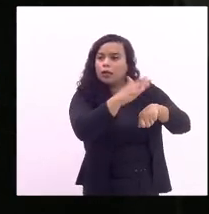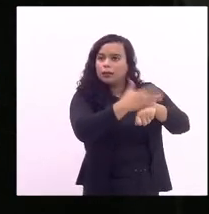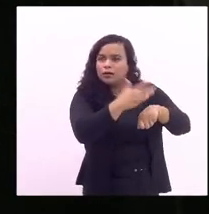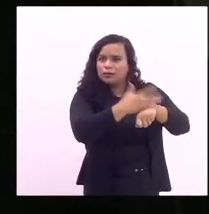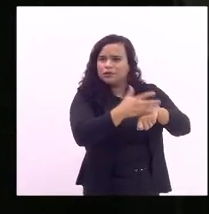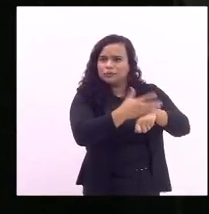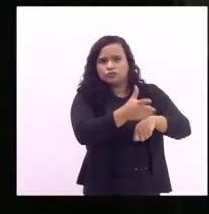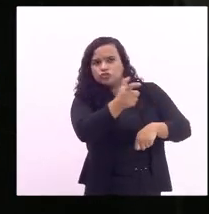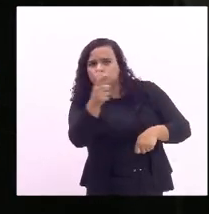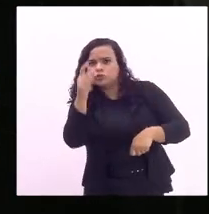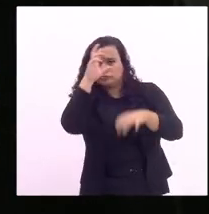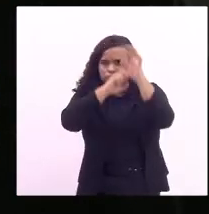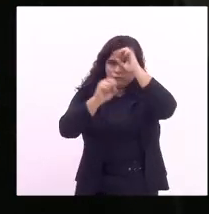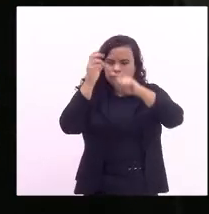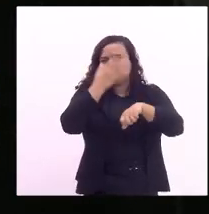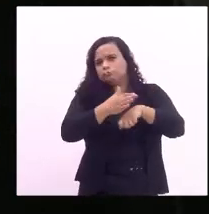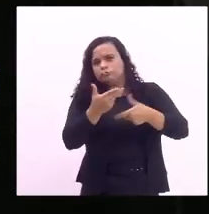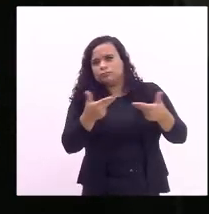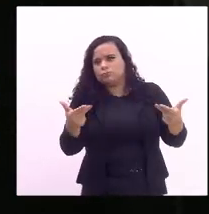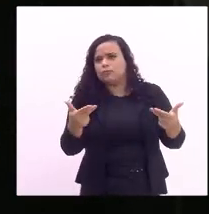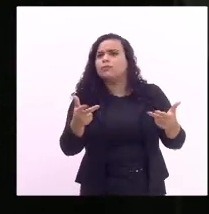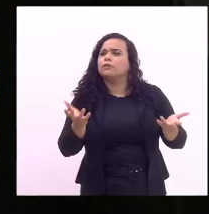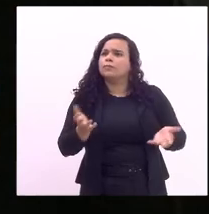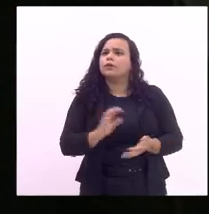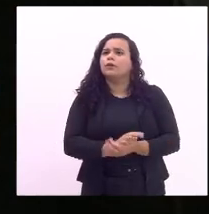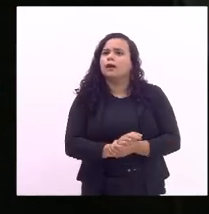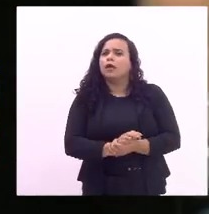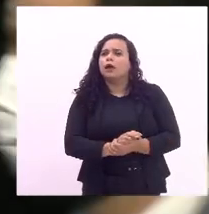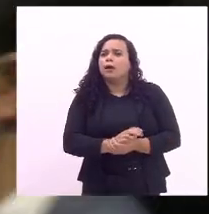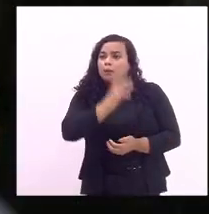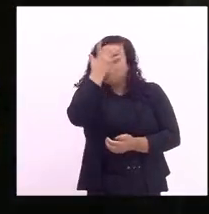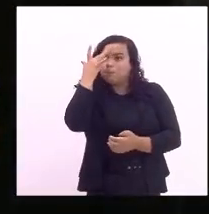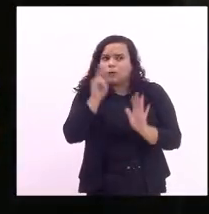acompanhar se é só nesse trajeto